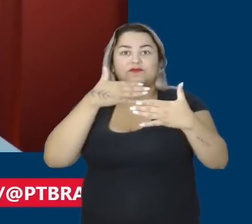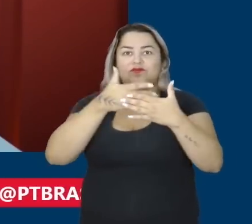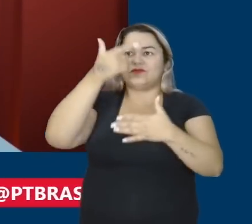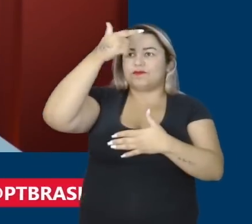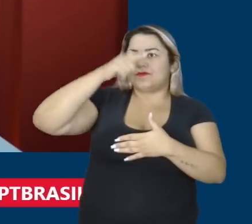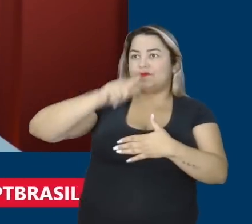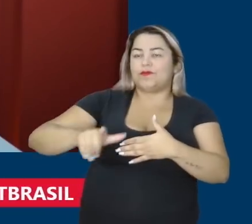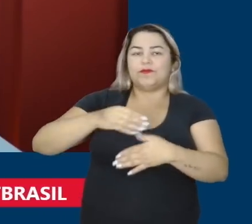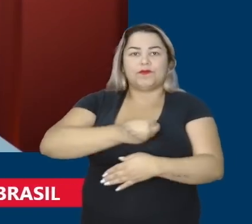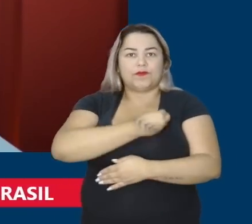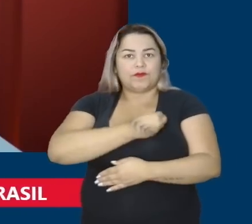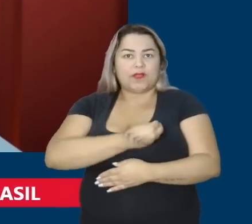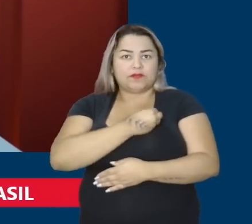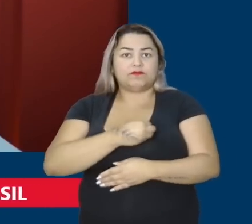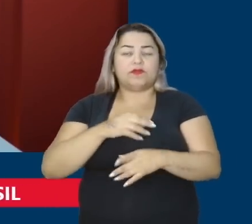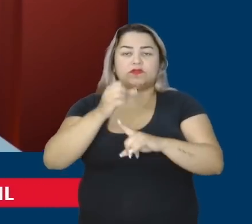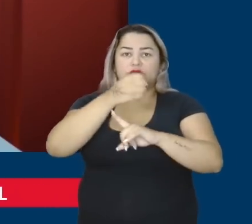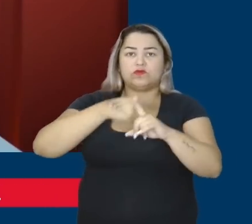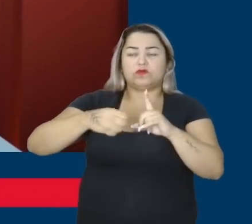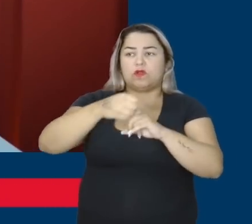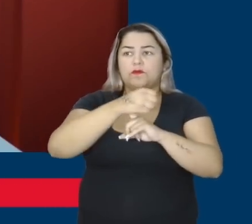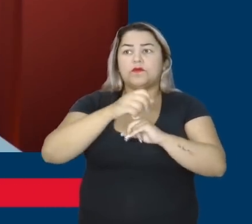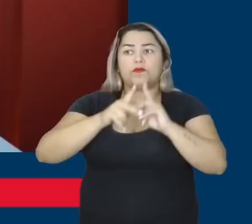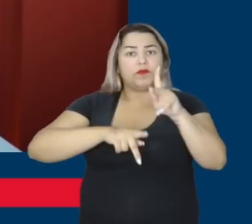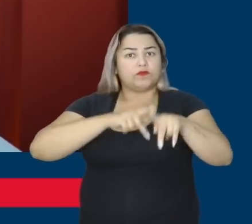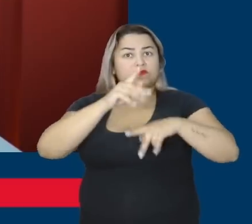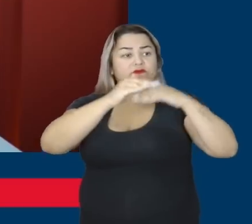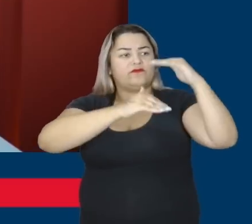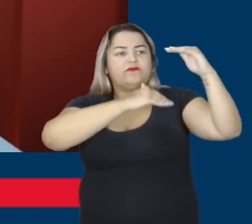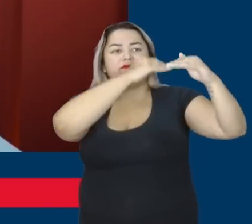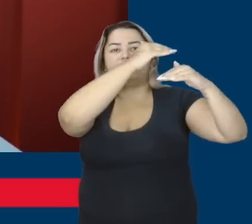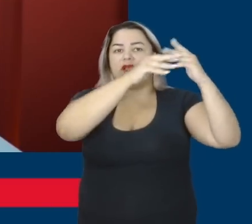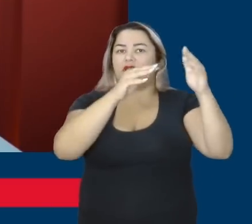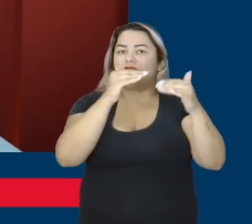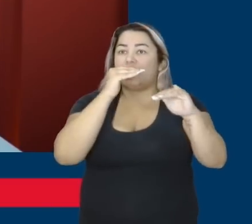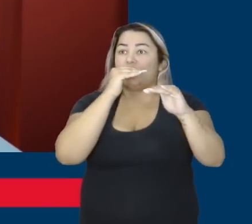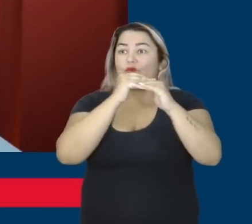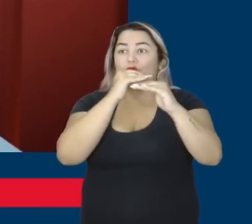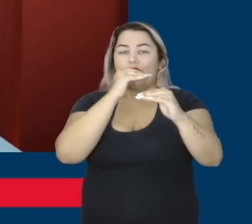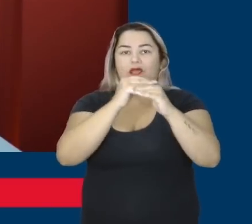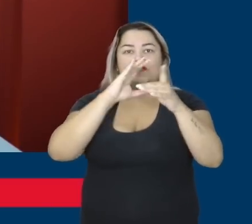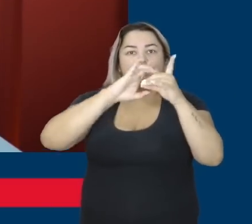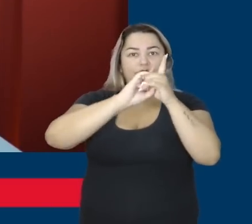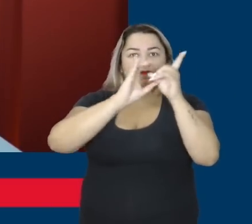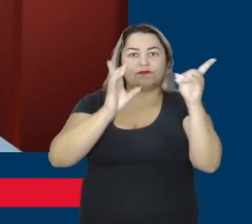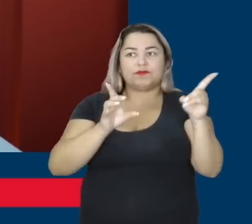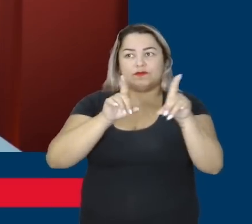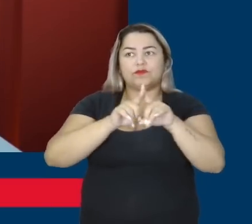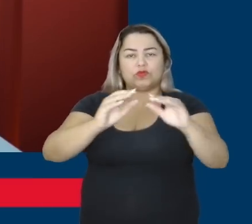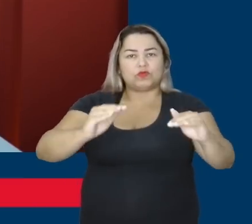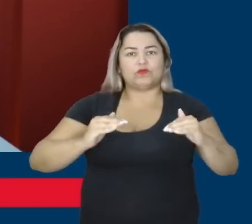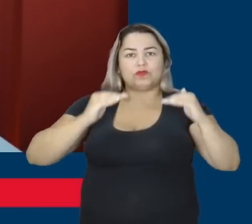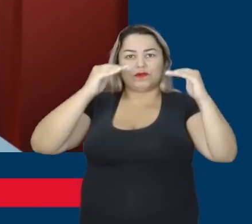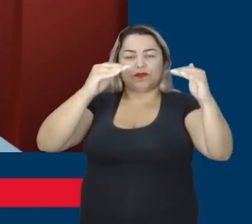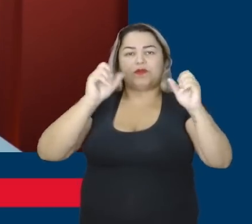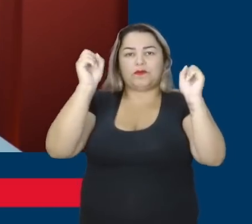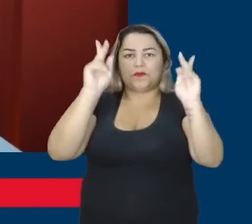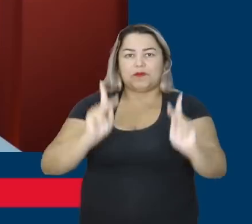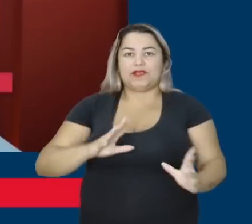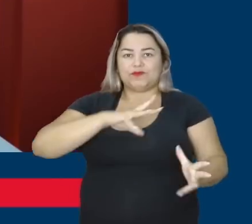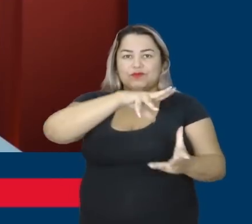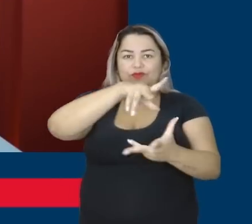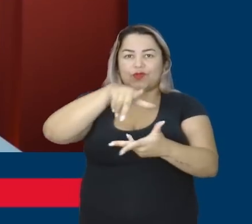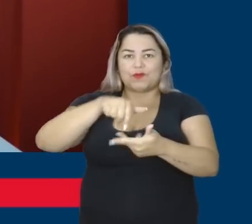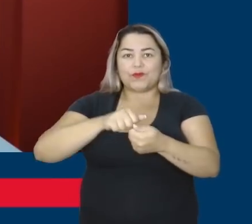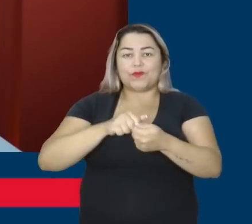com participação social e popular, com desenvolvimento, igualdade, democracia, soberania e paz mundial.